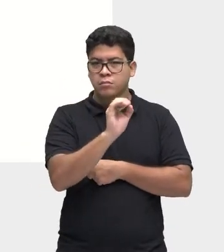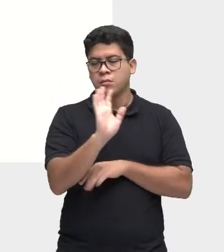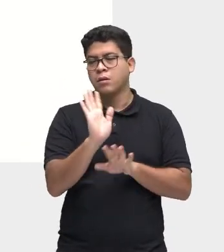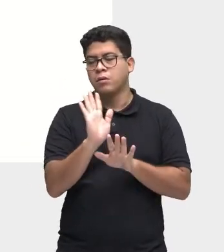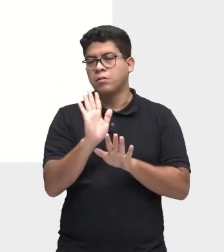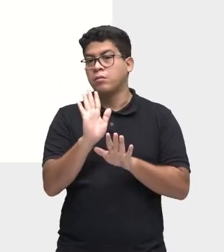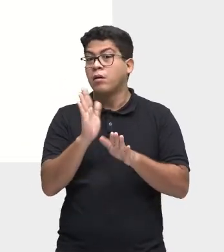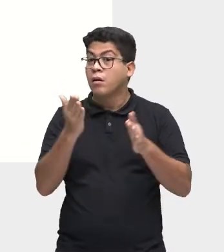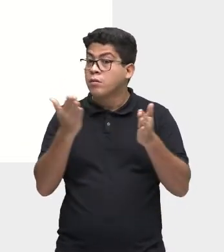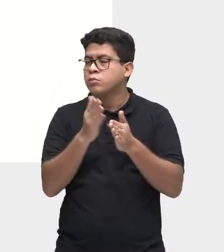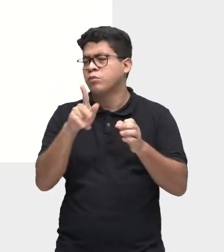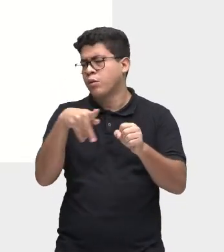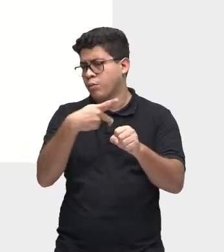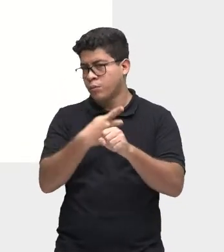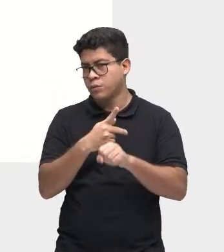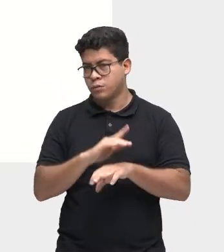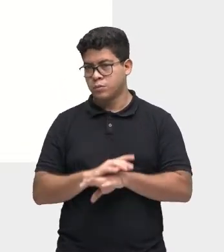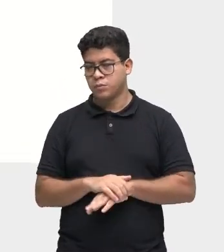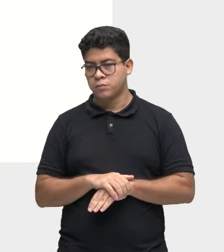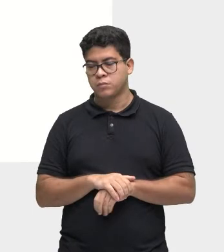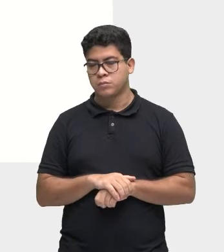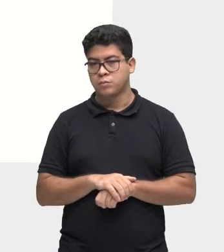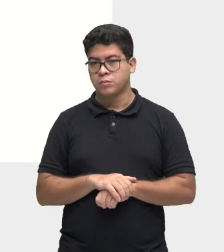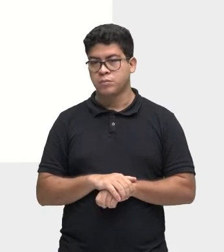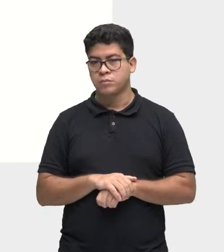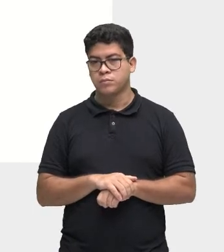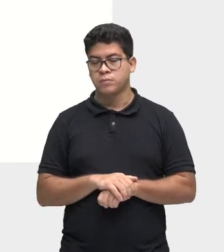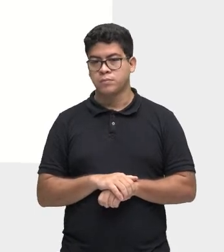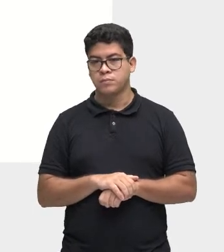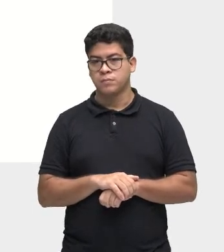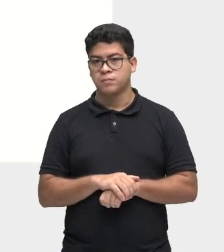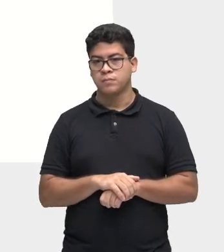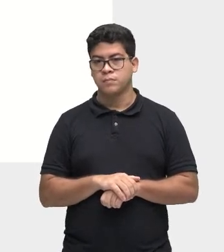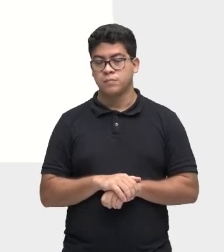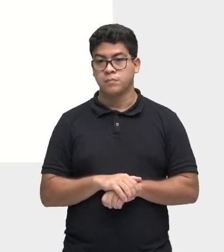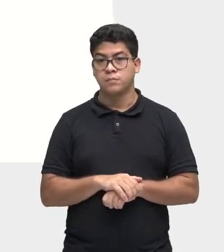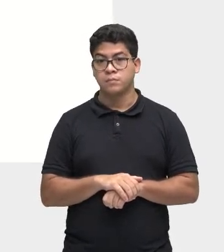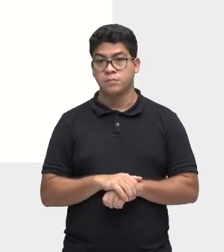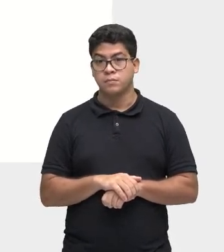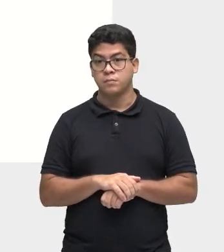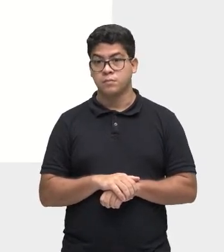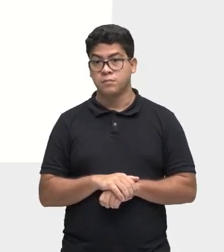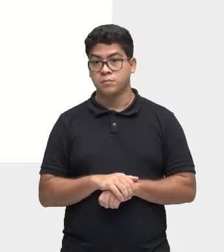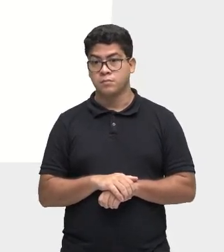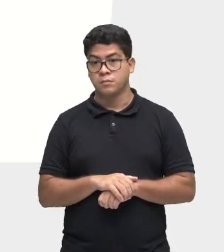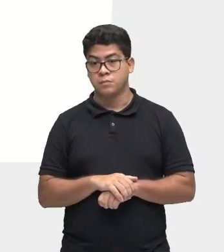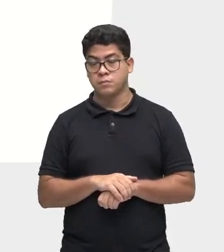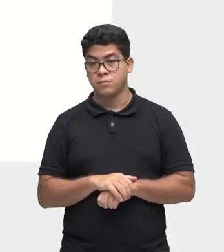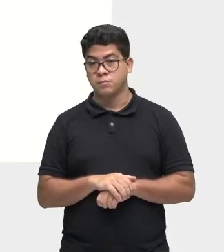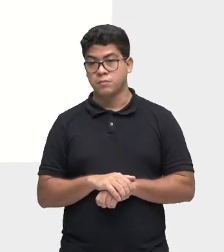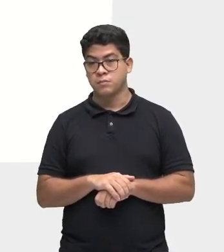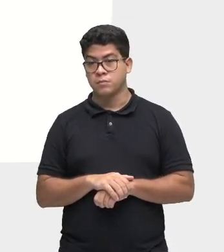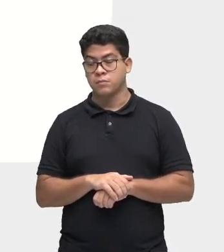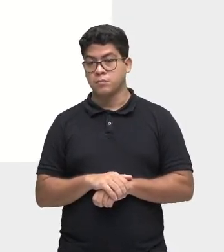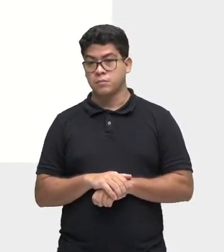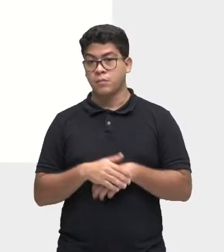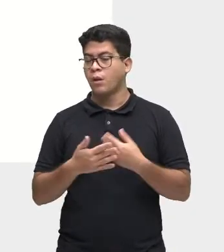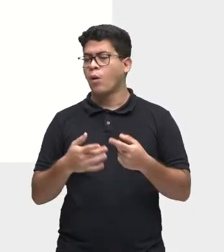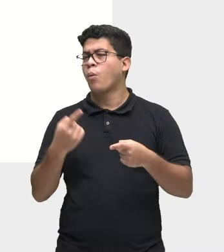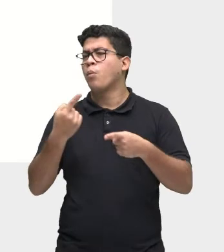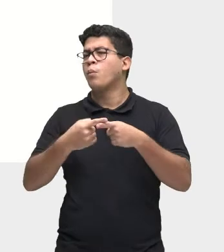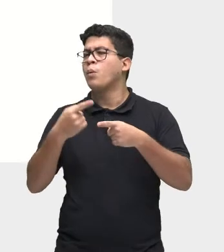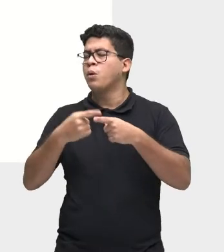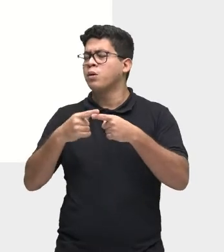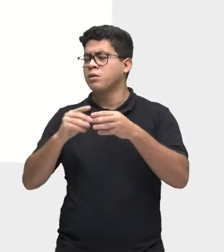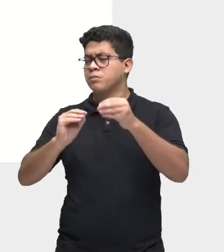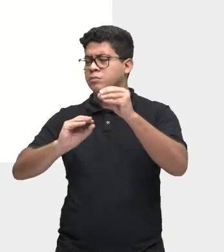3.000 por 600. E vou passar o 75 dividido. Por que eu fiz